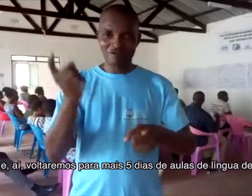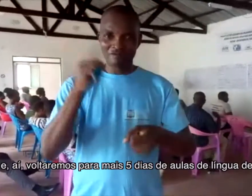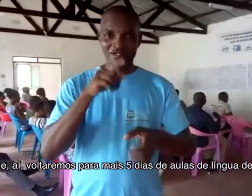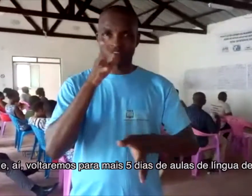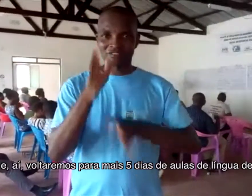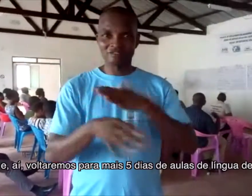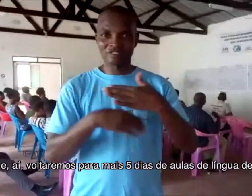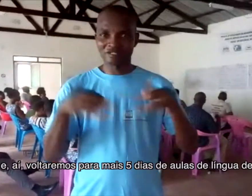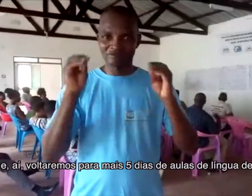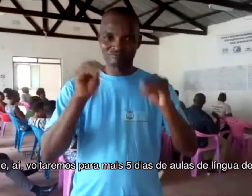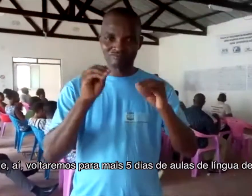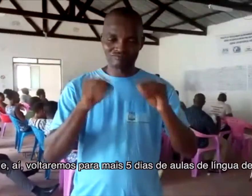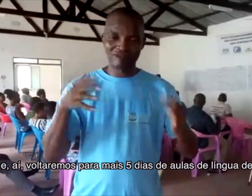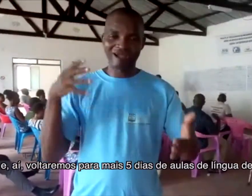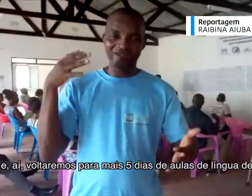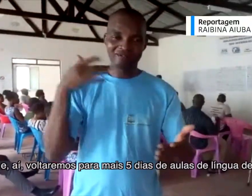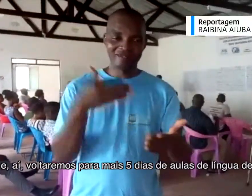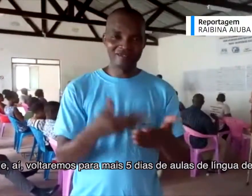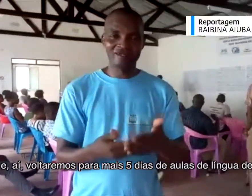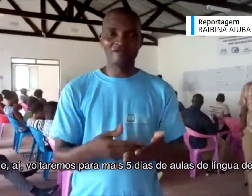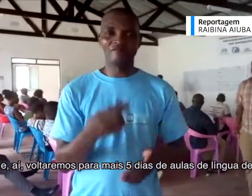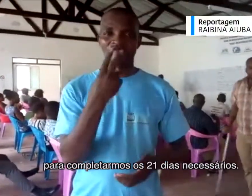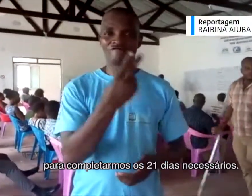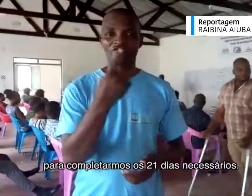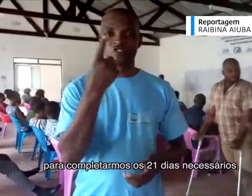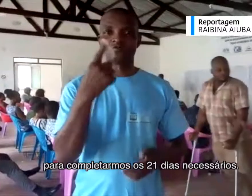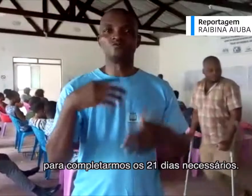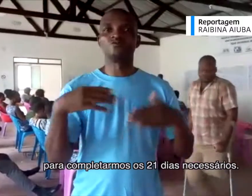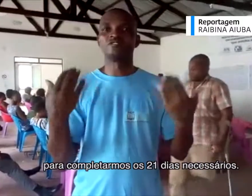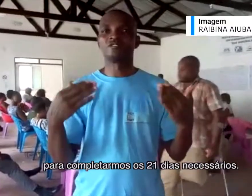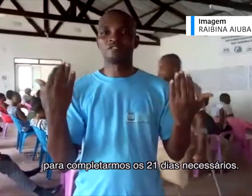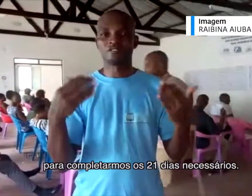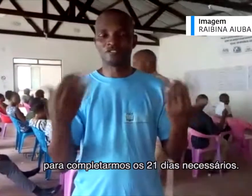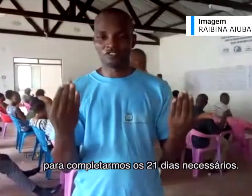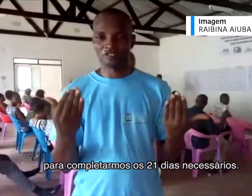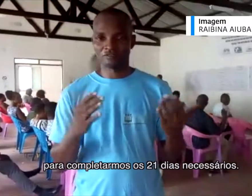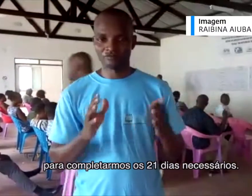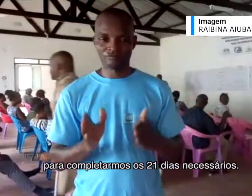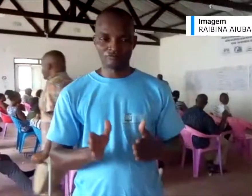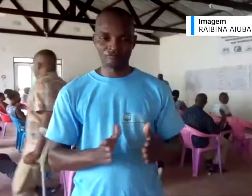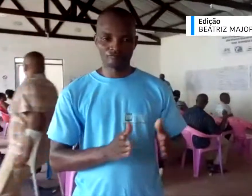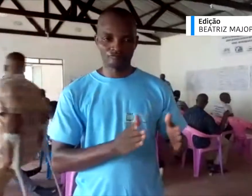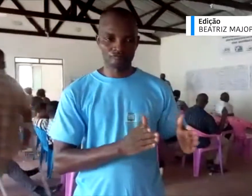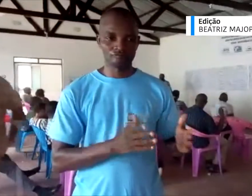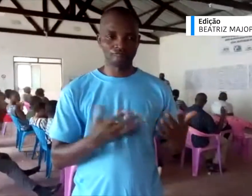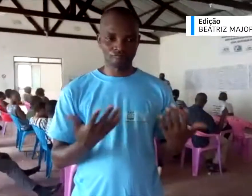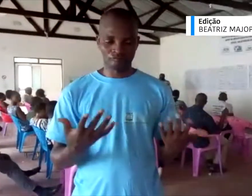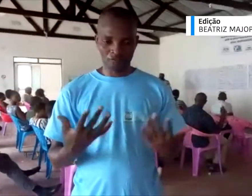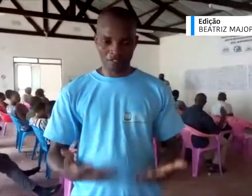cinco dias de aulas de língua de sinais, para completarmos os 21 dias necessários.